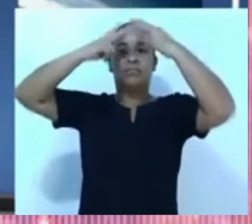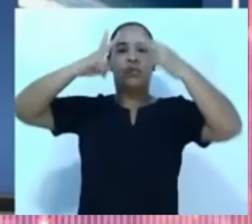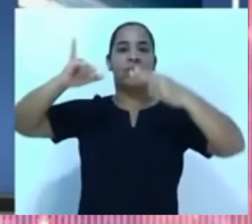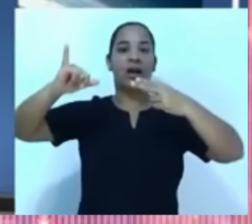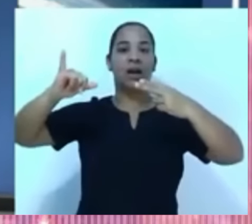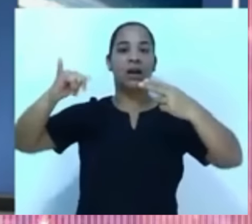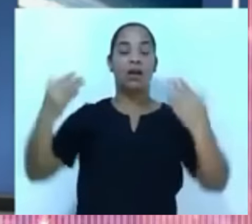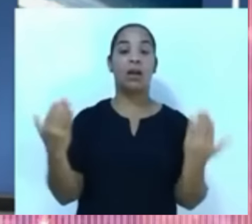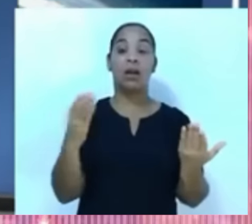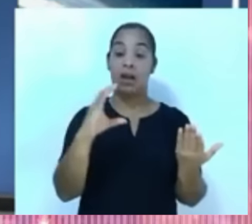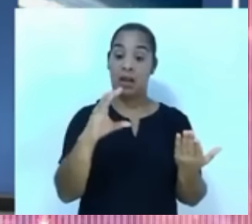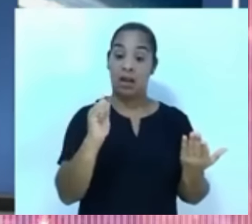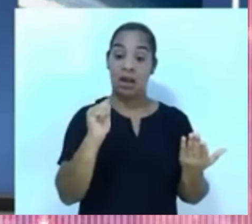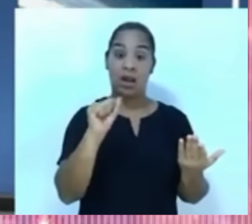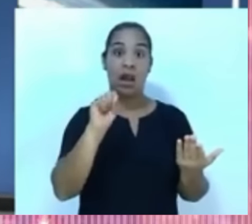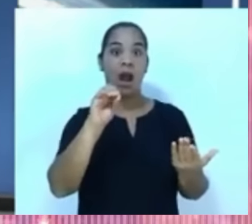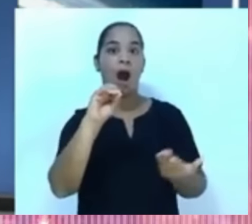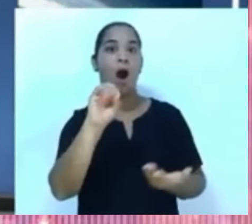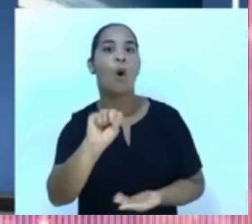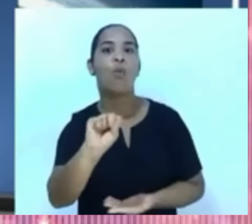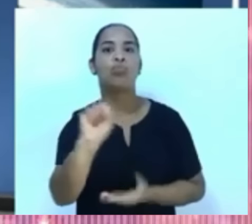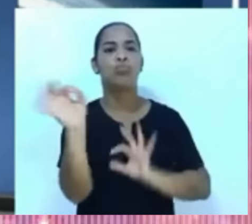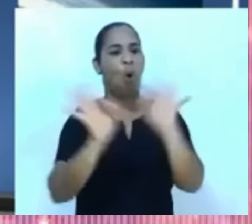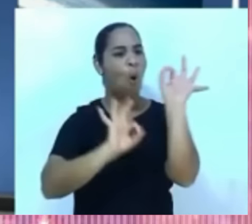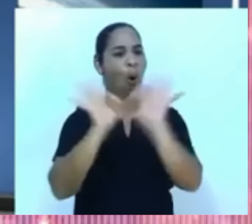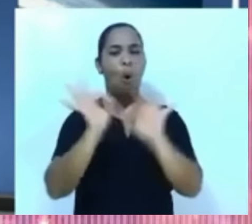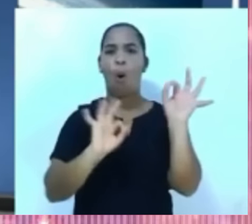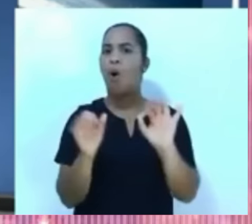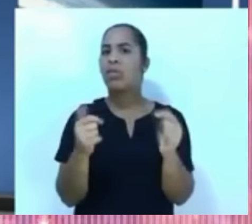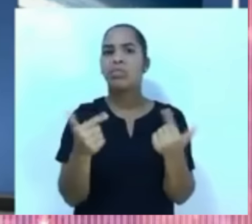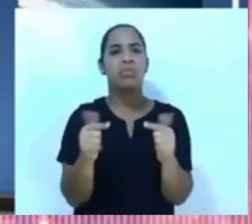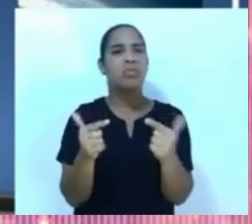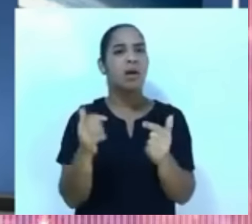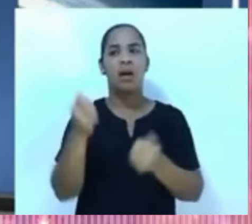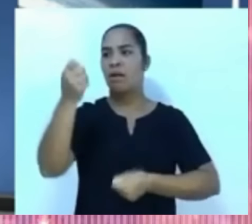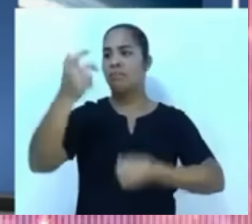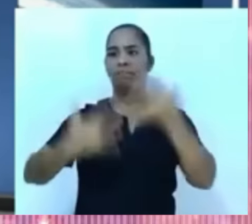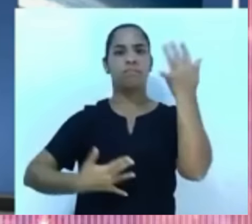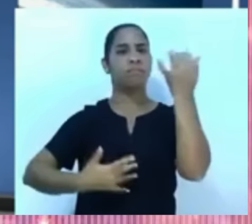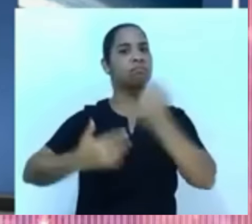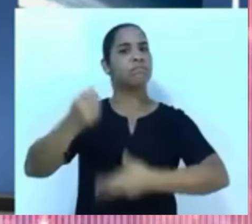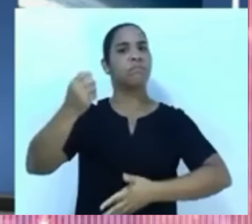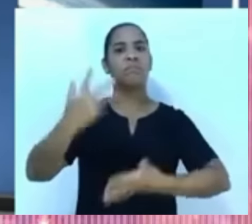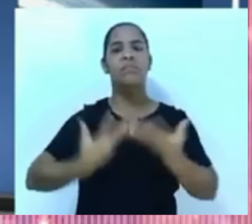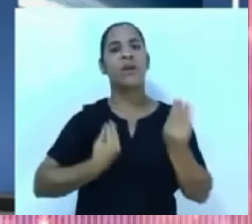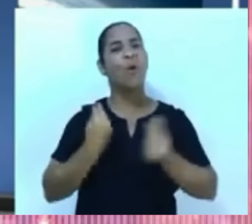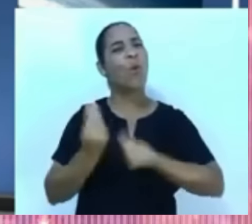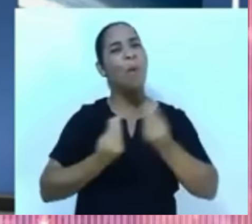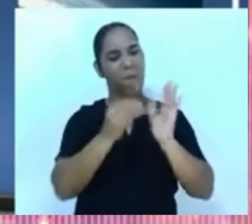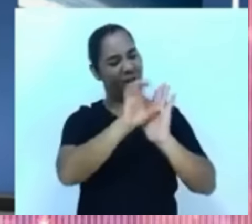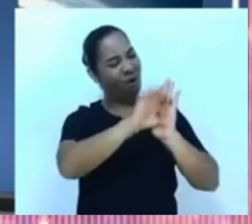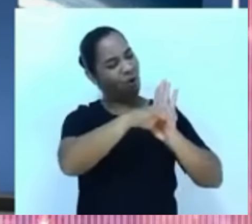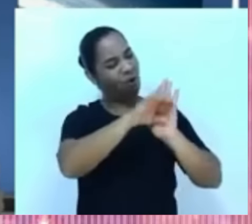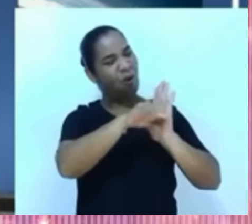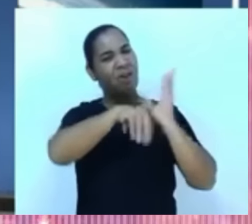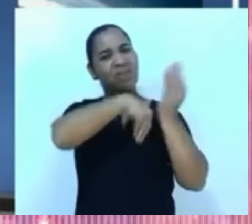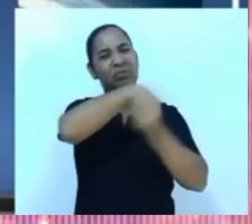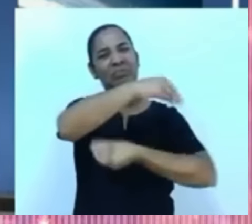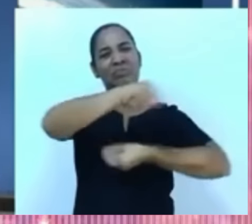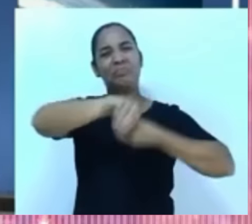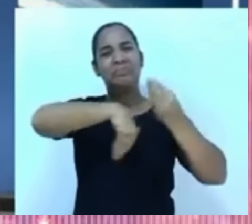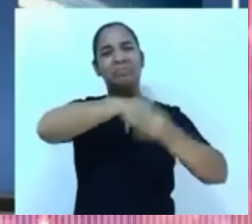tem uma ordem que justifique a desagregação dos conceitos como no caos do